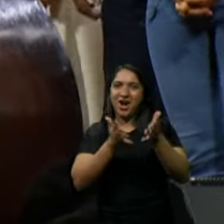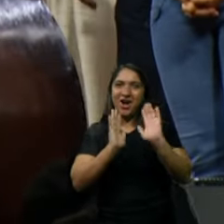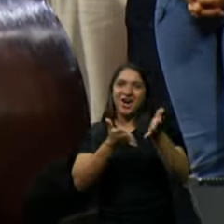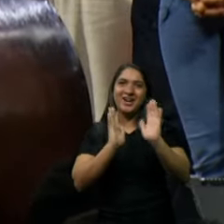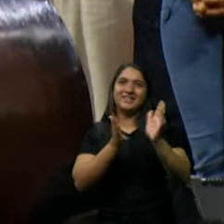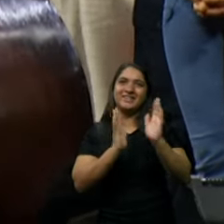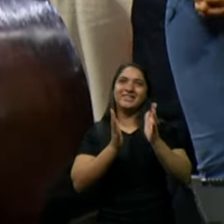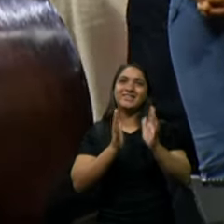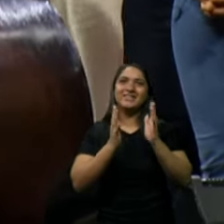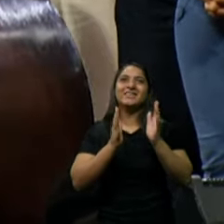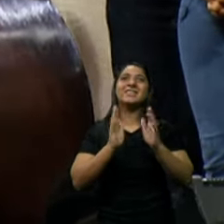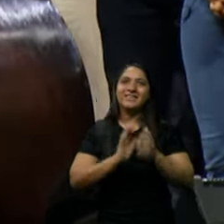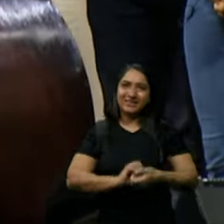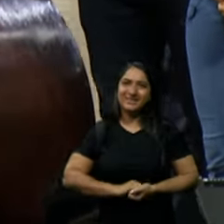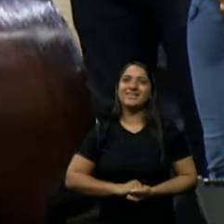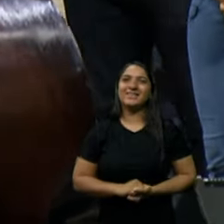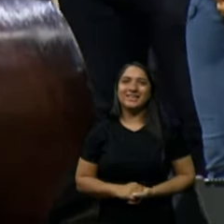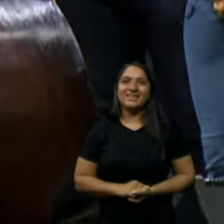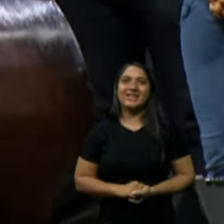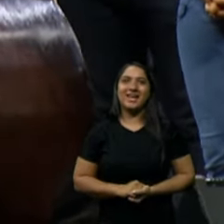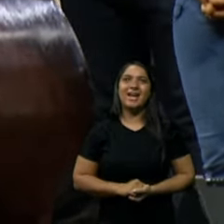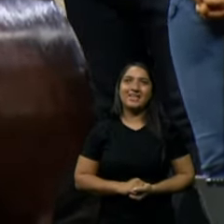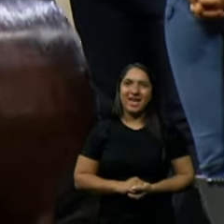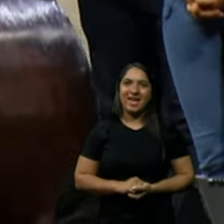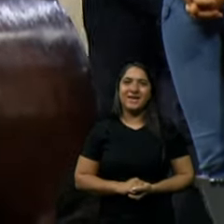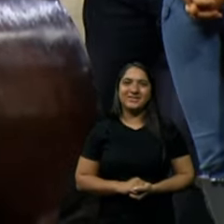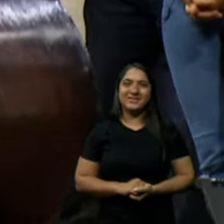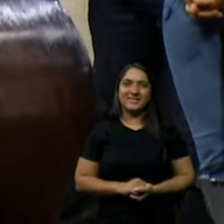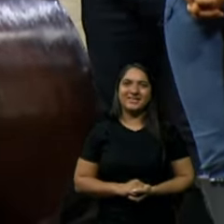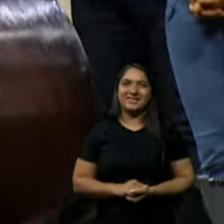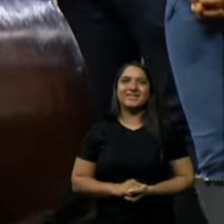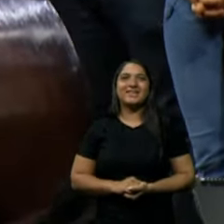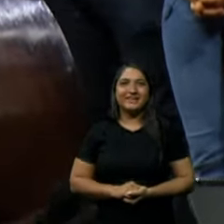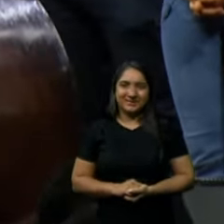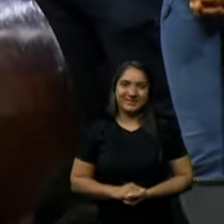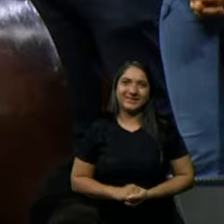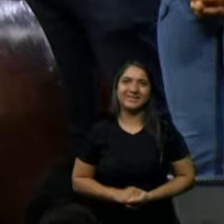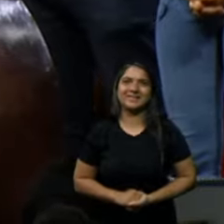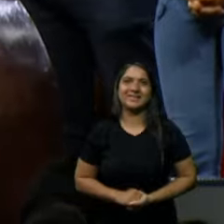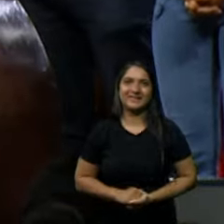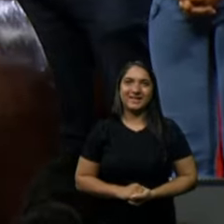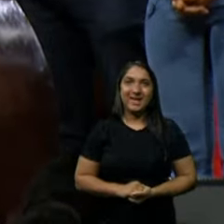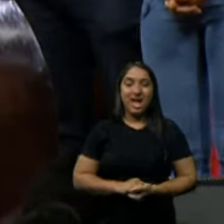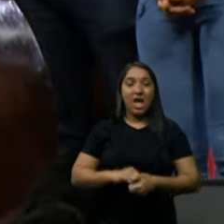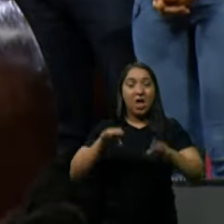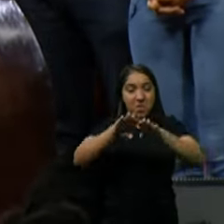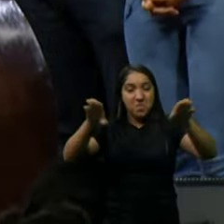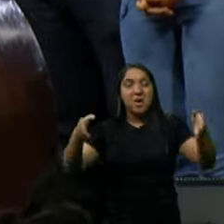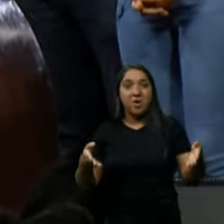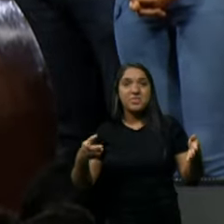altar se alguma menina de libras no Altar